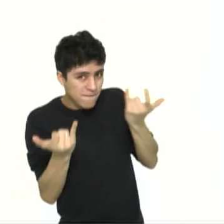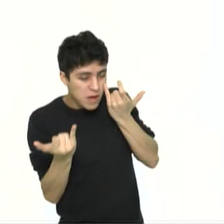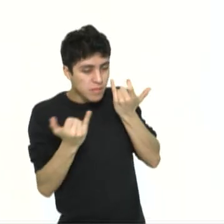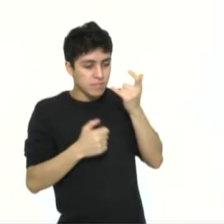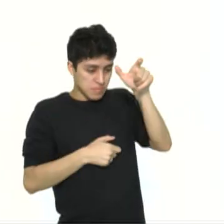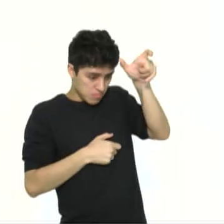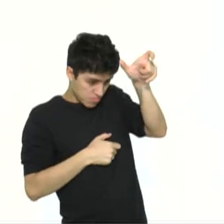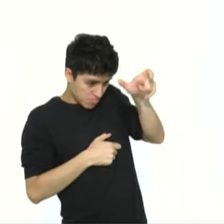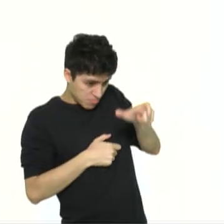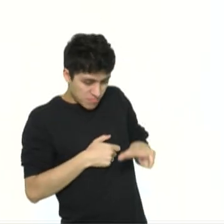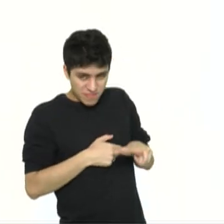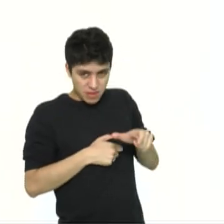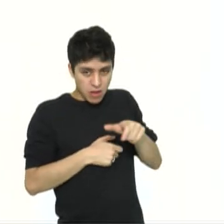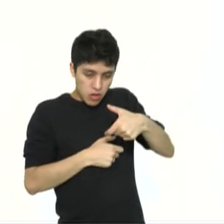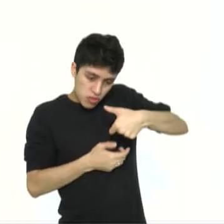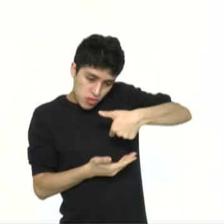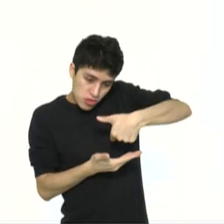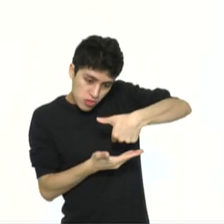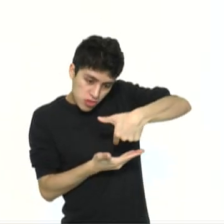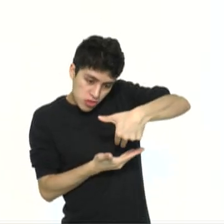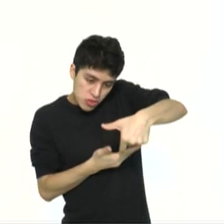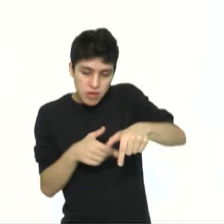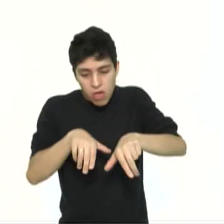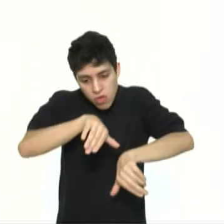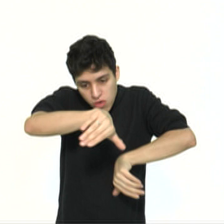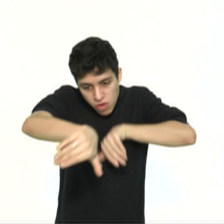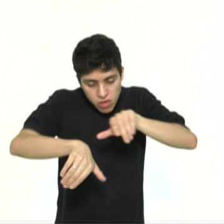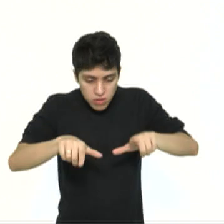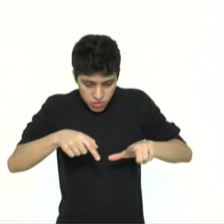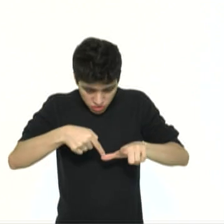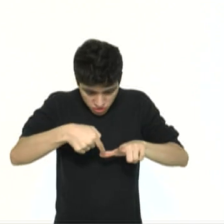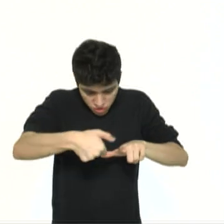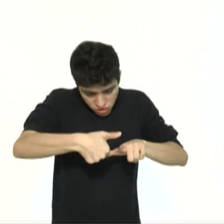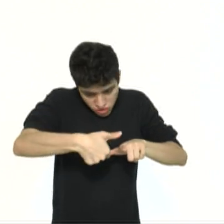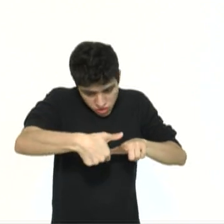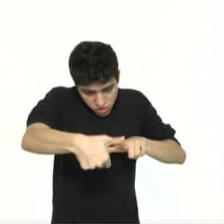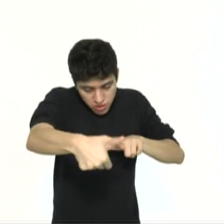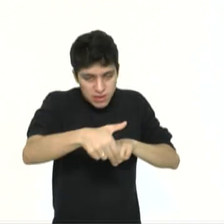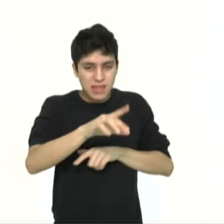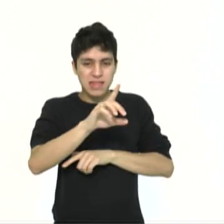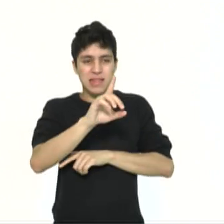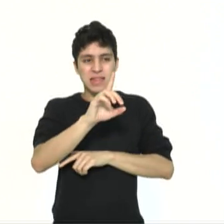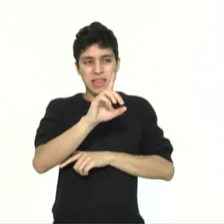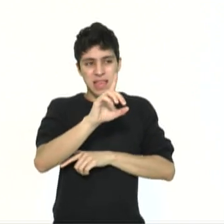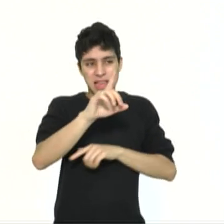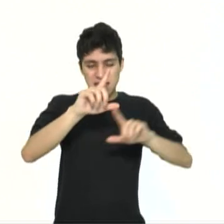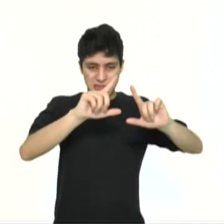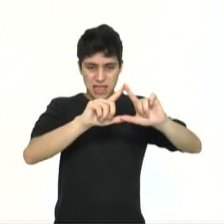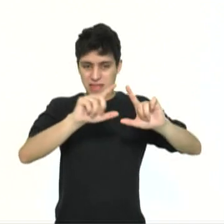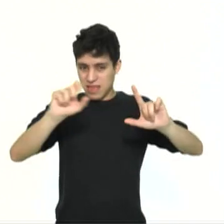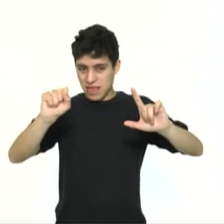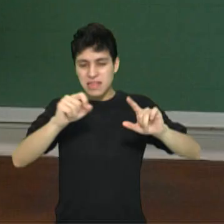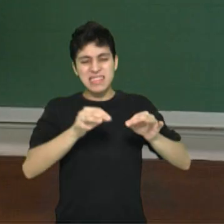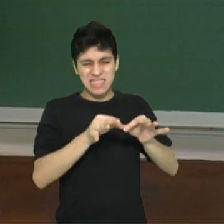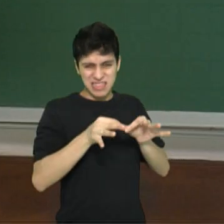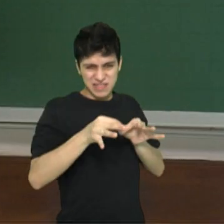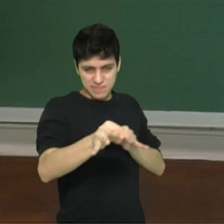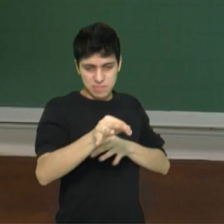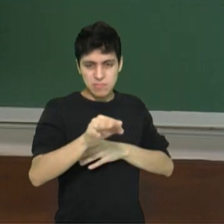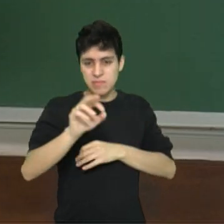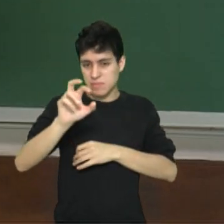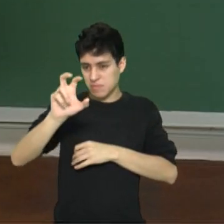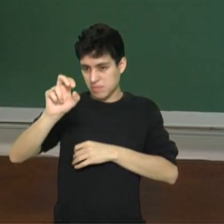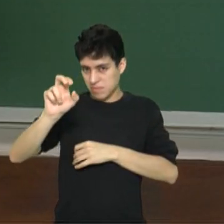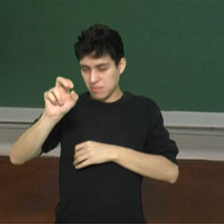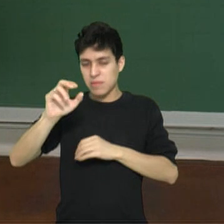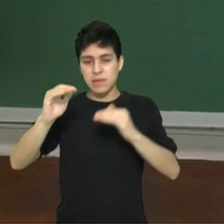se deslocou na piscina, né, 50 metros, esse foi o seu ΔS, o seu deslocamento. Em quanto tempo que ele fez